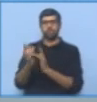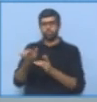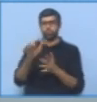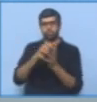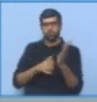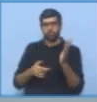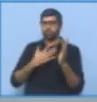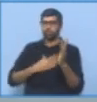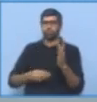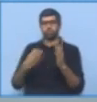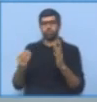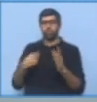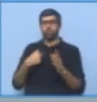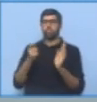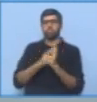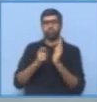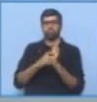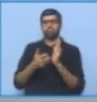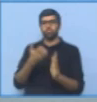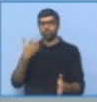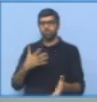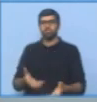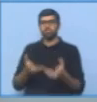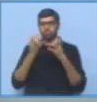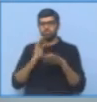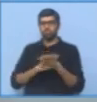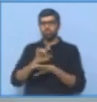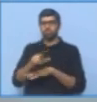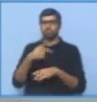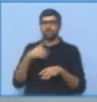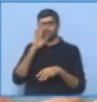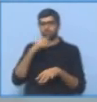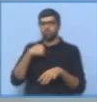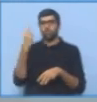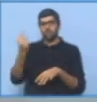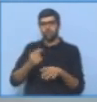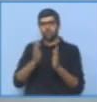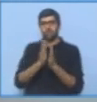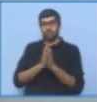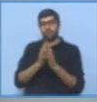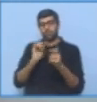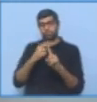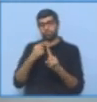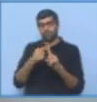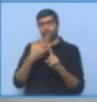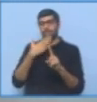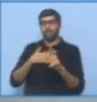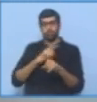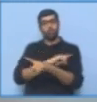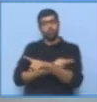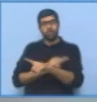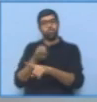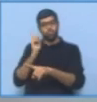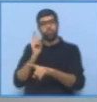mim, há um ponto, e isso quero sublinhar muito, porque há um momento que eu, se mandasse na liturgia, ainda bem que não me dão esse poder, mas